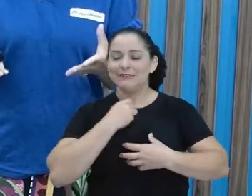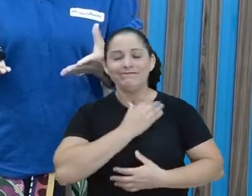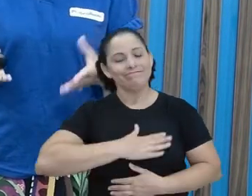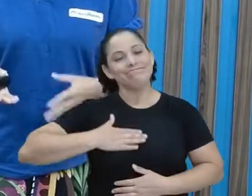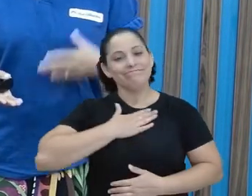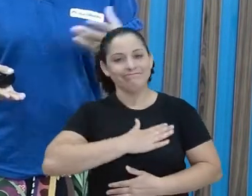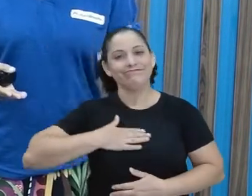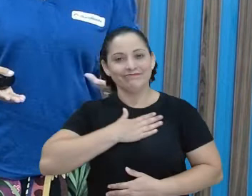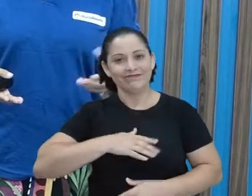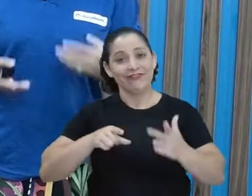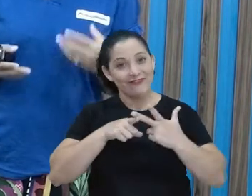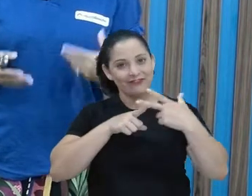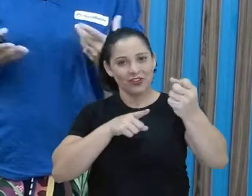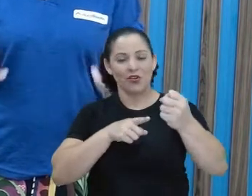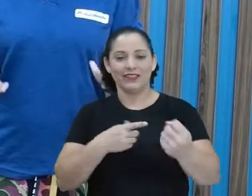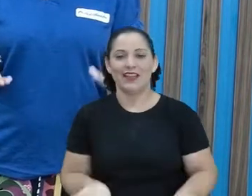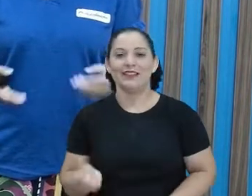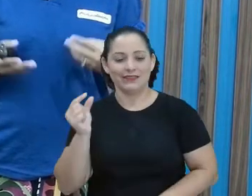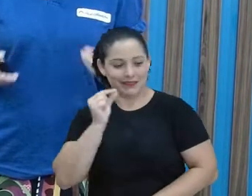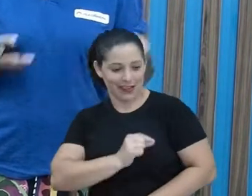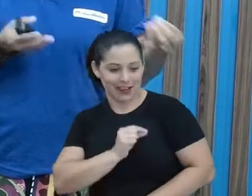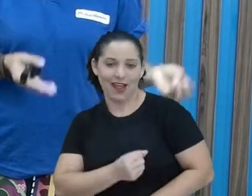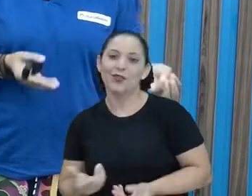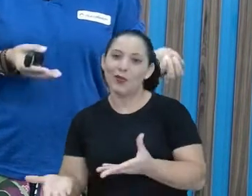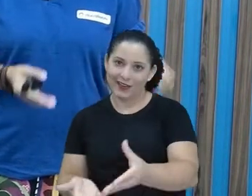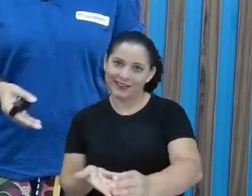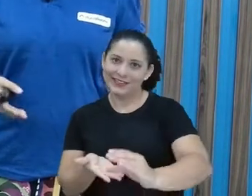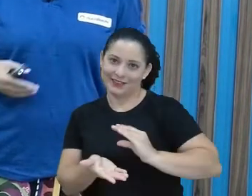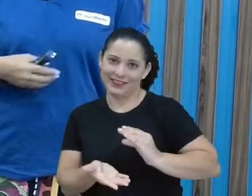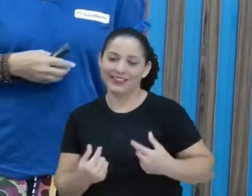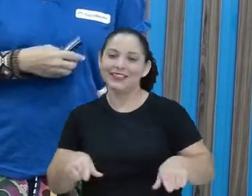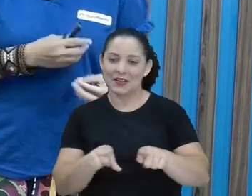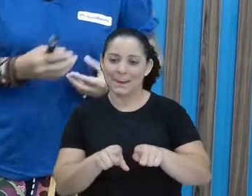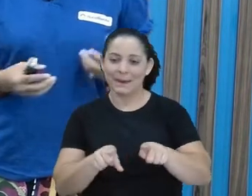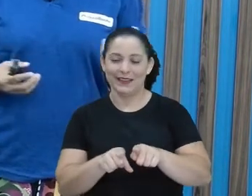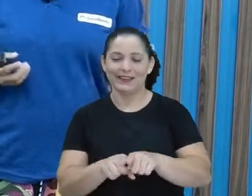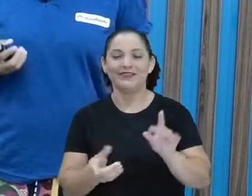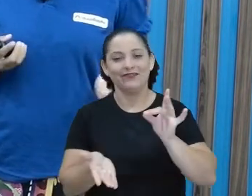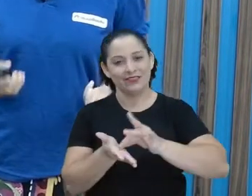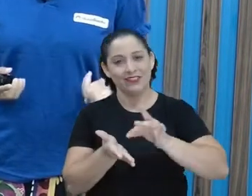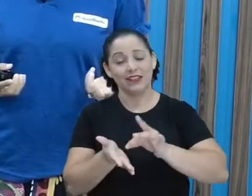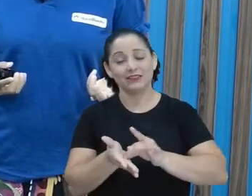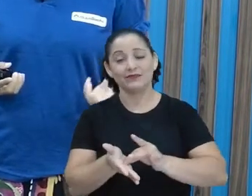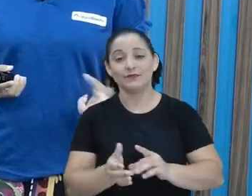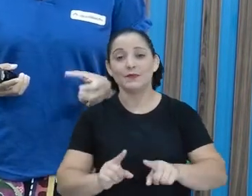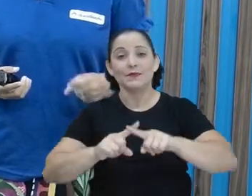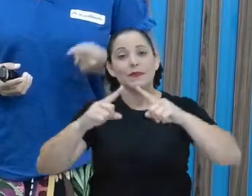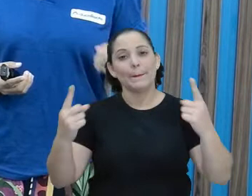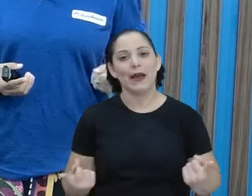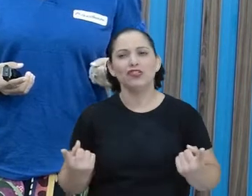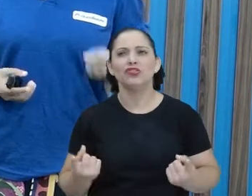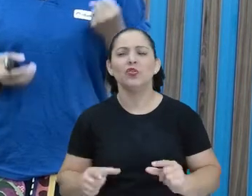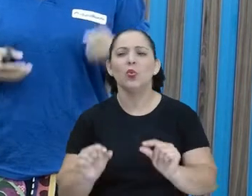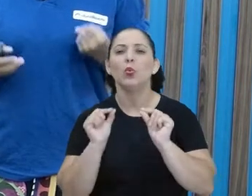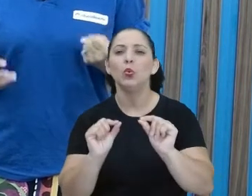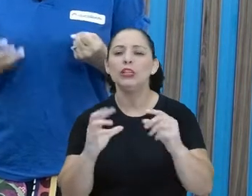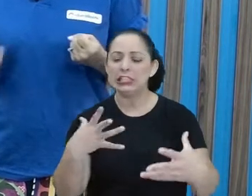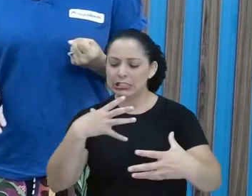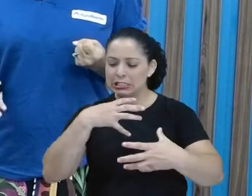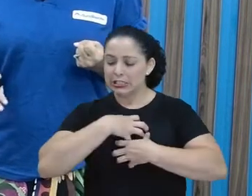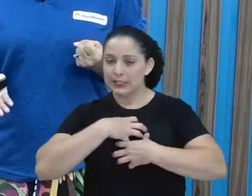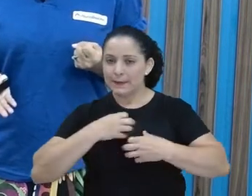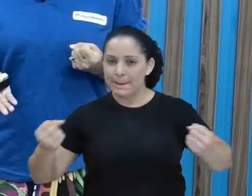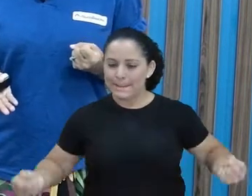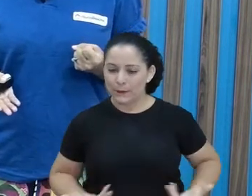você, além do salário, claro que a gente trabalha para receber salário, né? Para honrar nossos compromissos. Mas, além disso, o que você acha